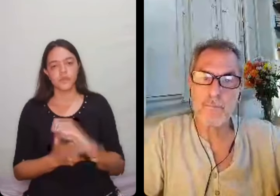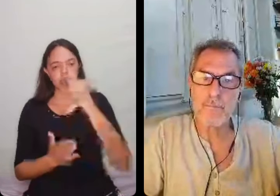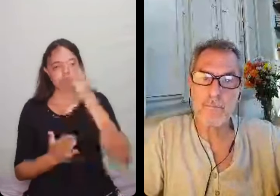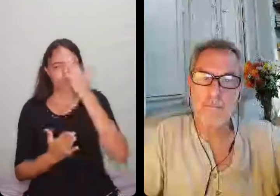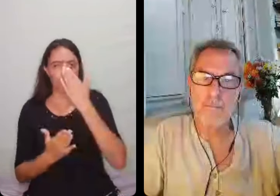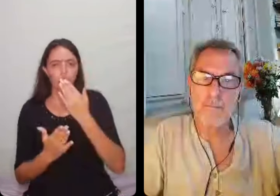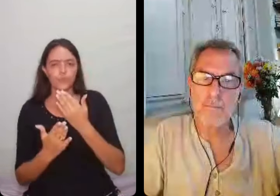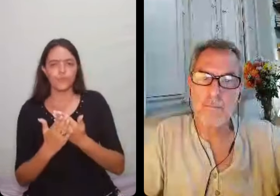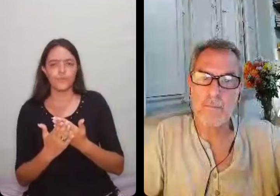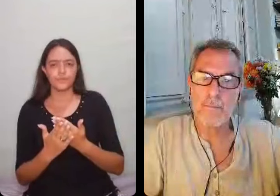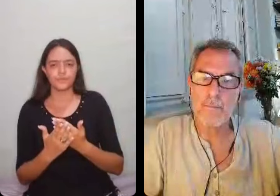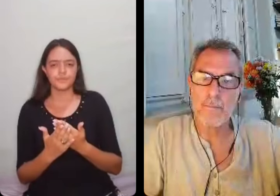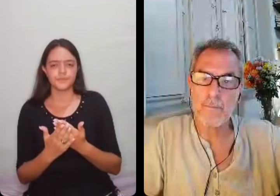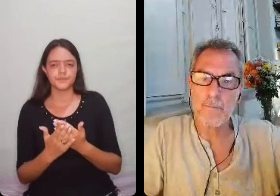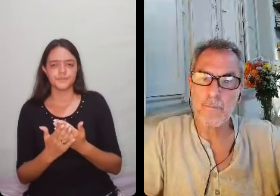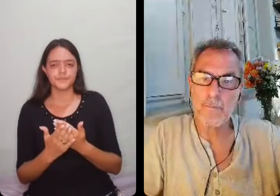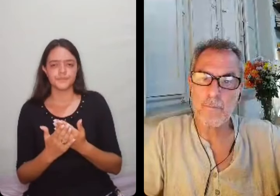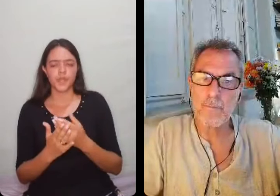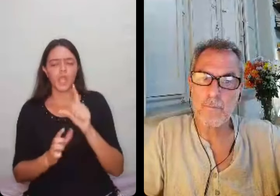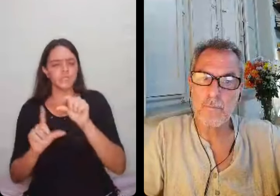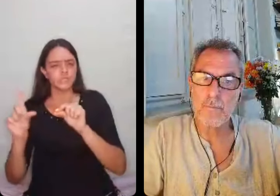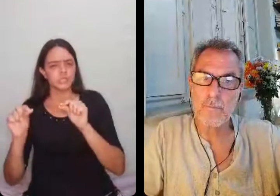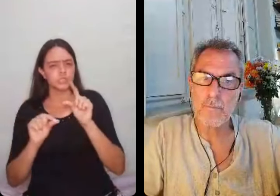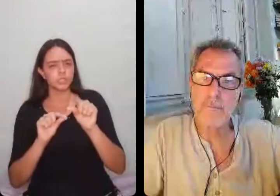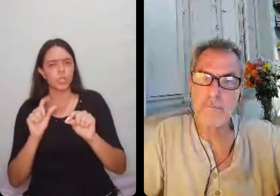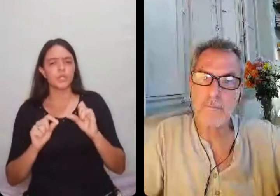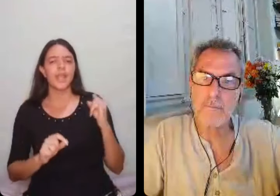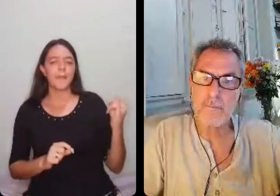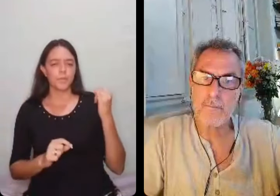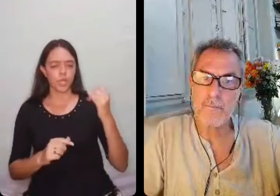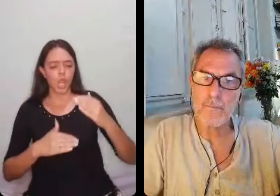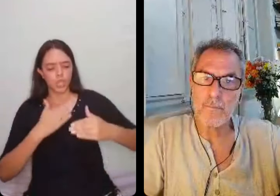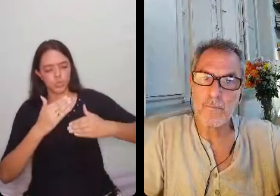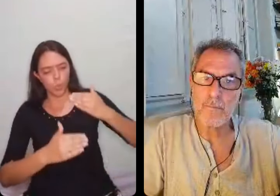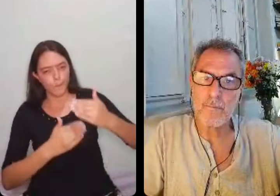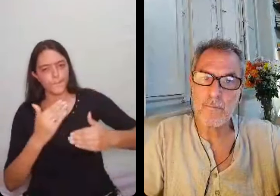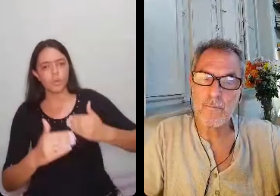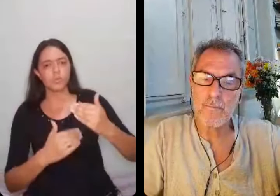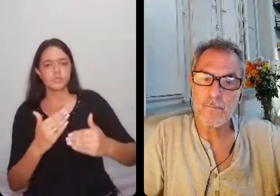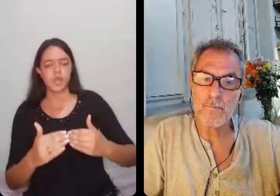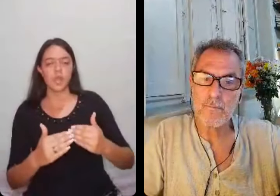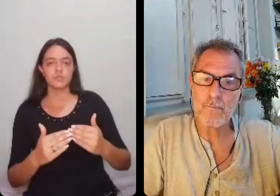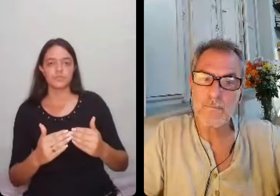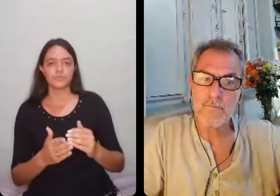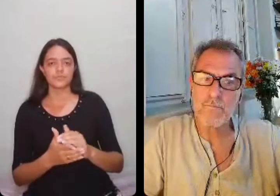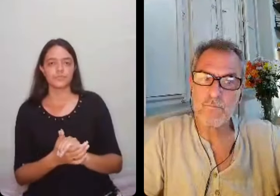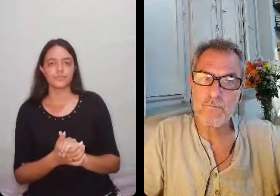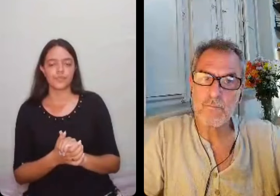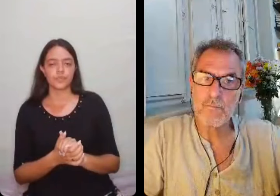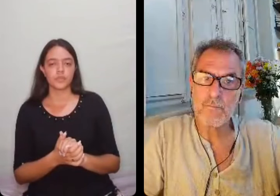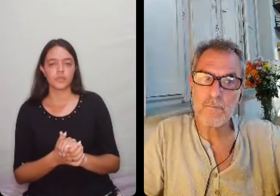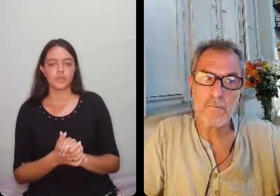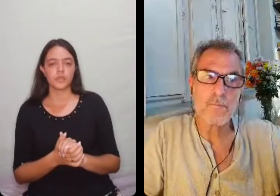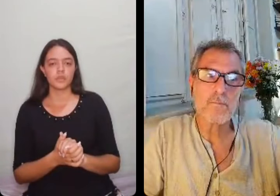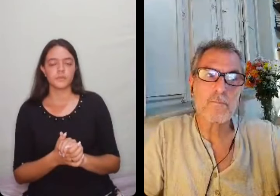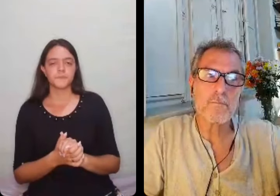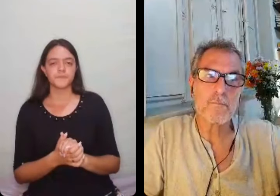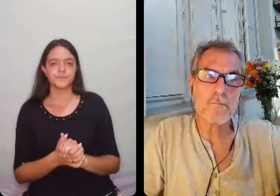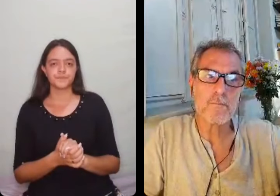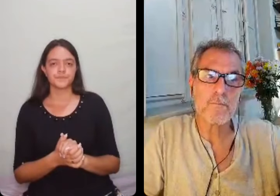escolhas, elas vão sendo processadas, né? O processo de cada um em criação. Então, é uma relação muito